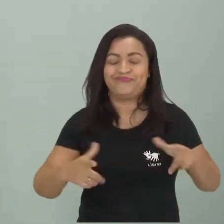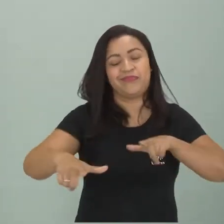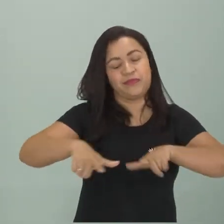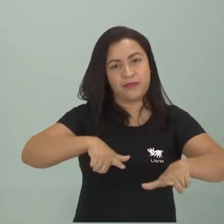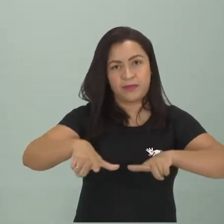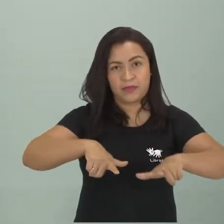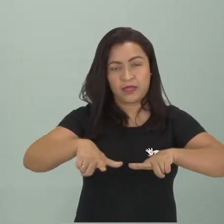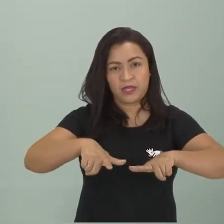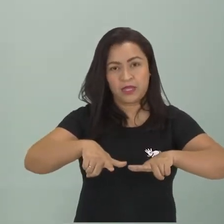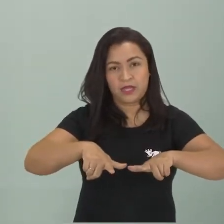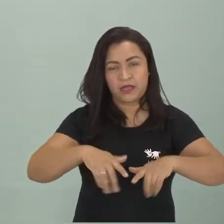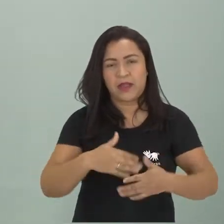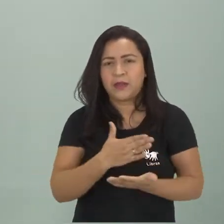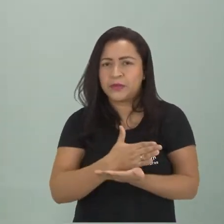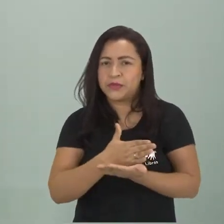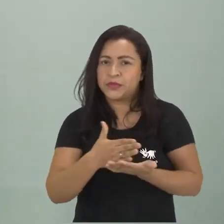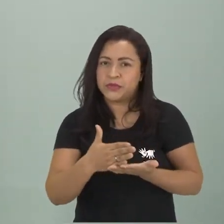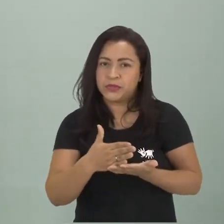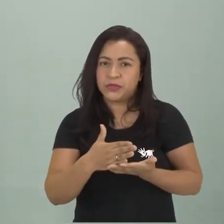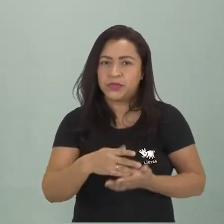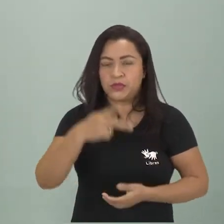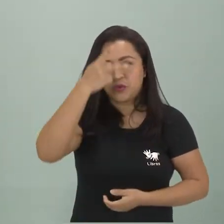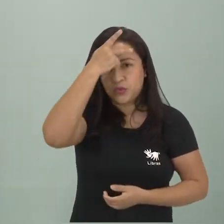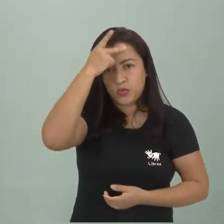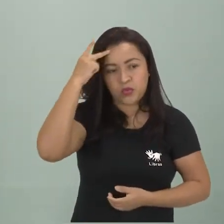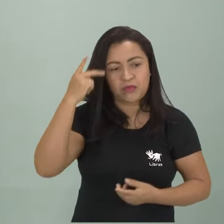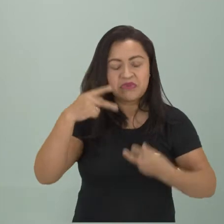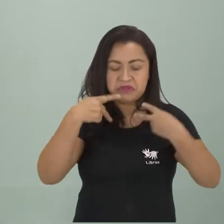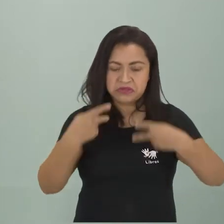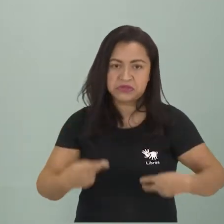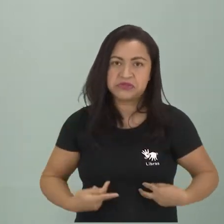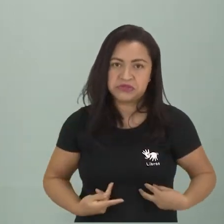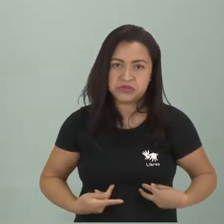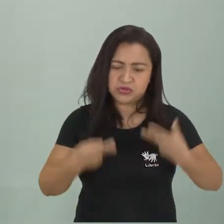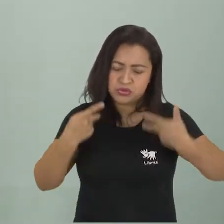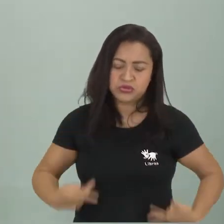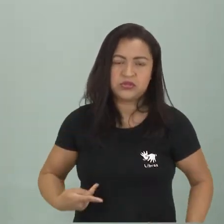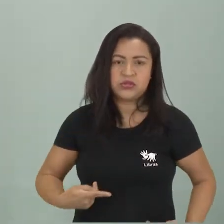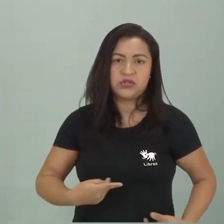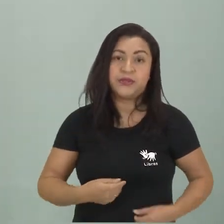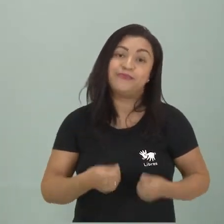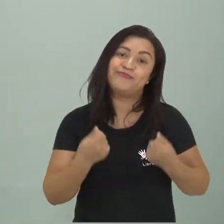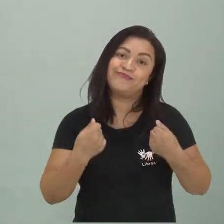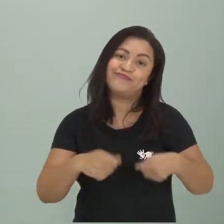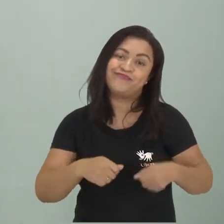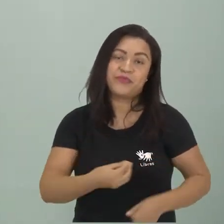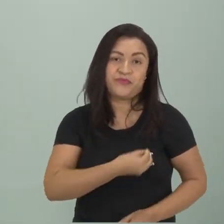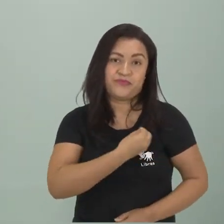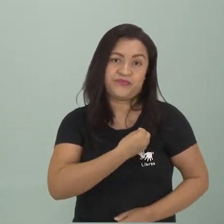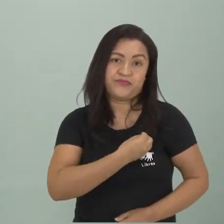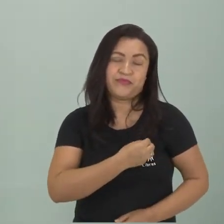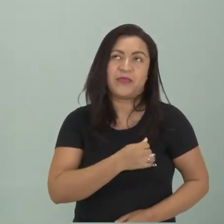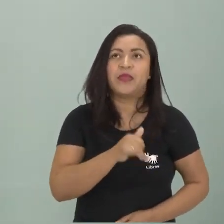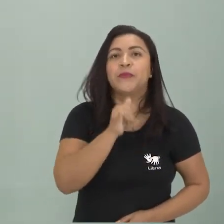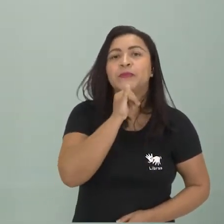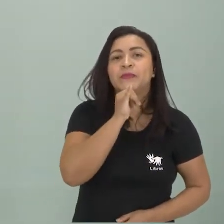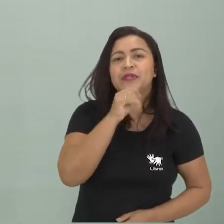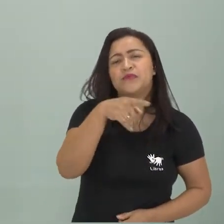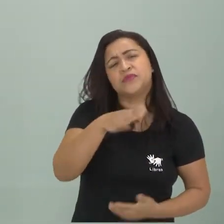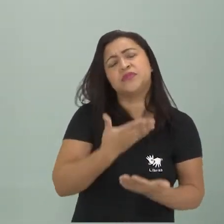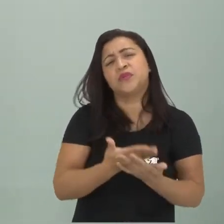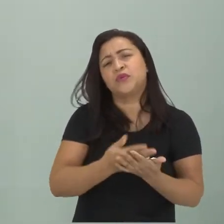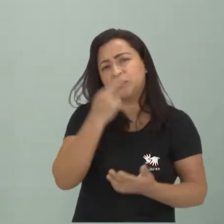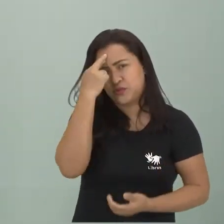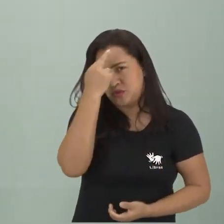homem existe, ele precisa sobreviver. Quando vocês têm aula de história, por exemplo, vocês